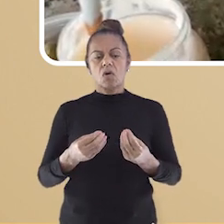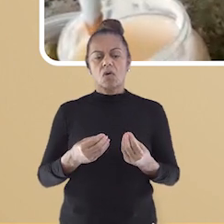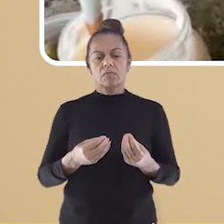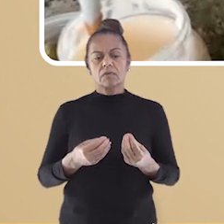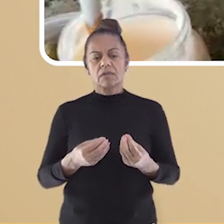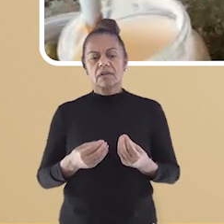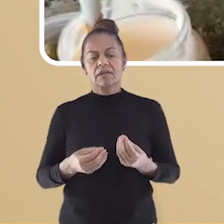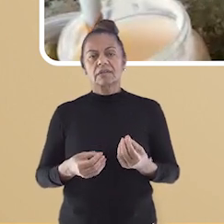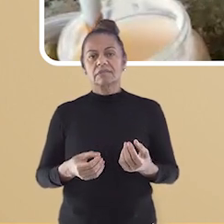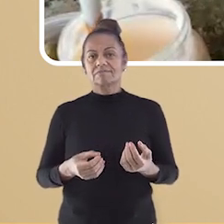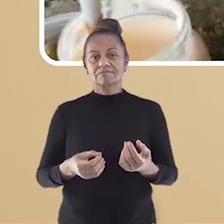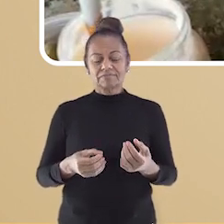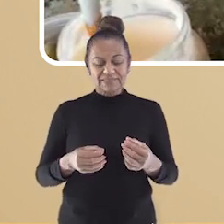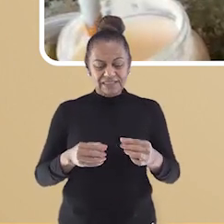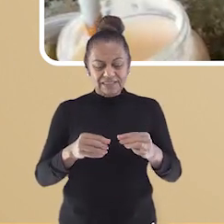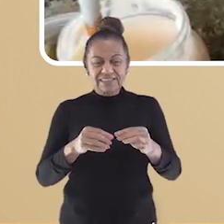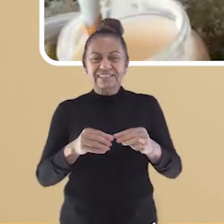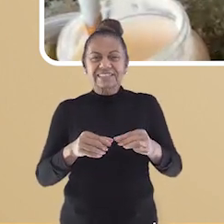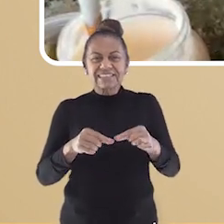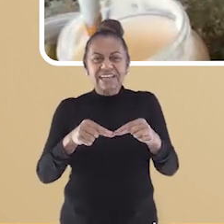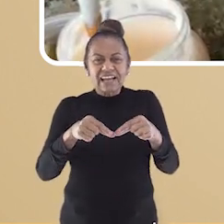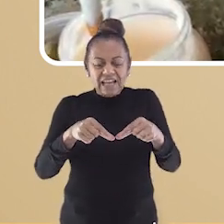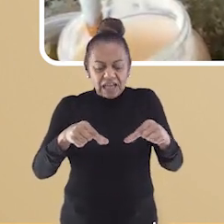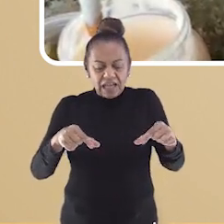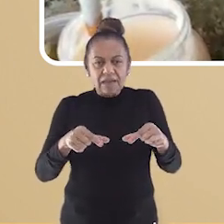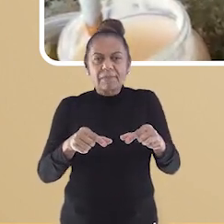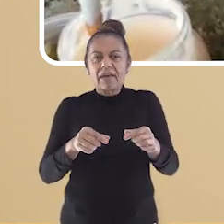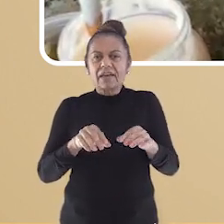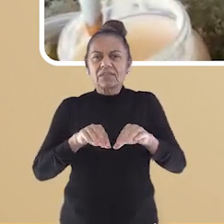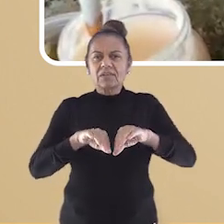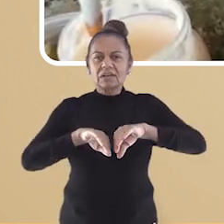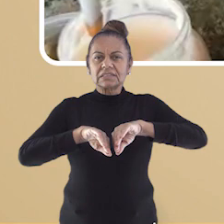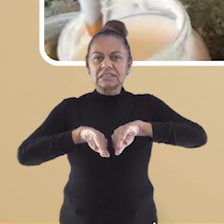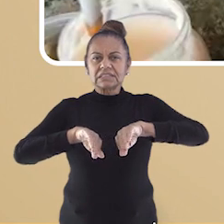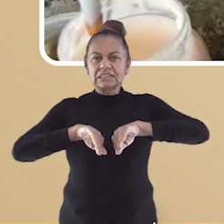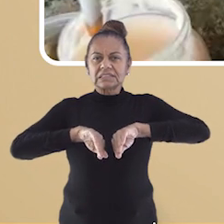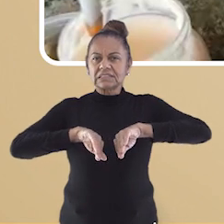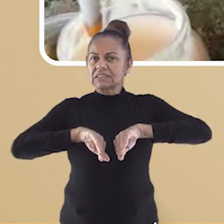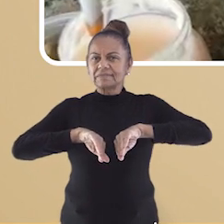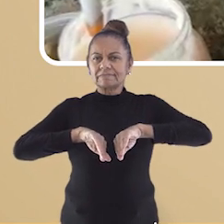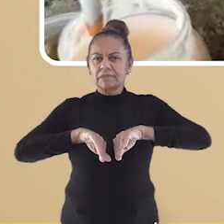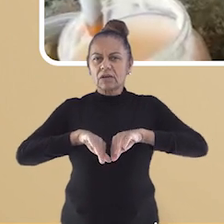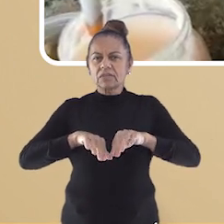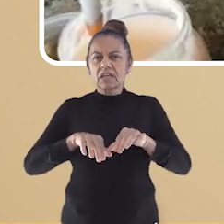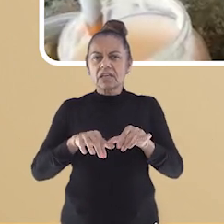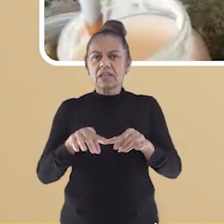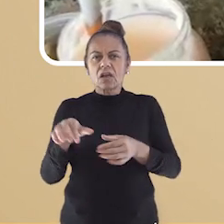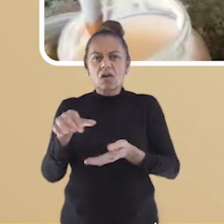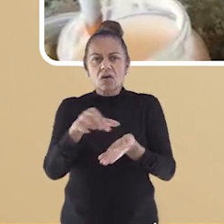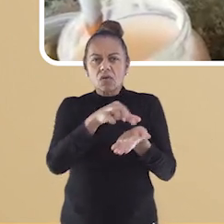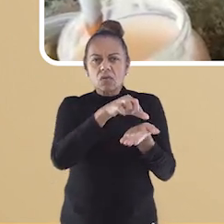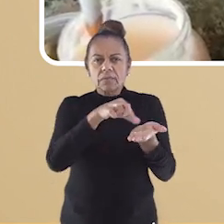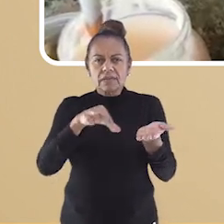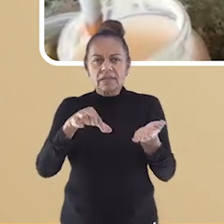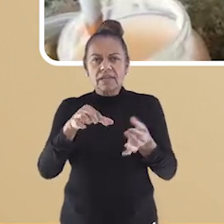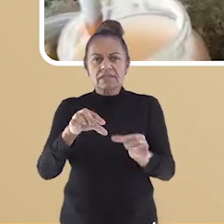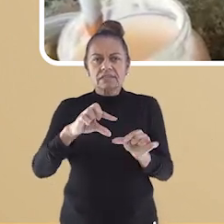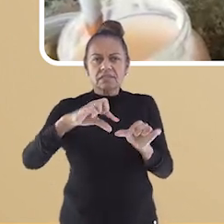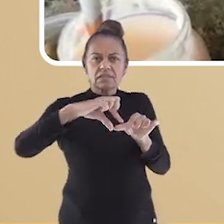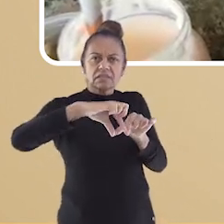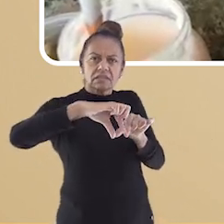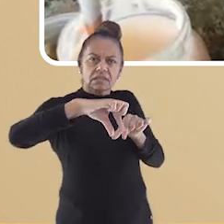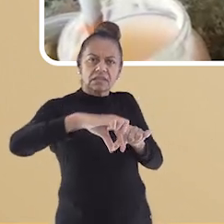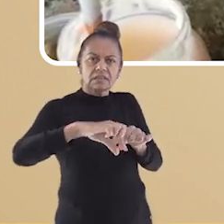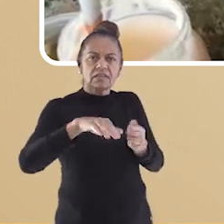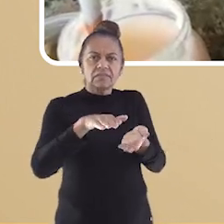não posso deixar nenhum pedaço em aberto. Então eu vou pegar um pedacinho e vou